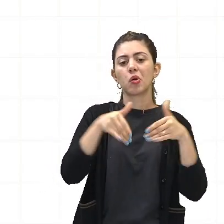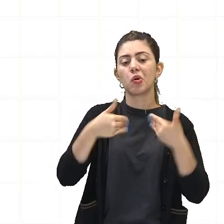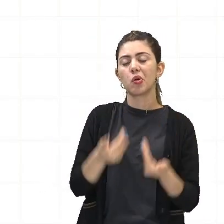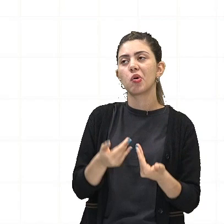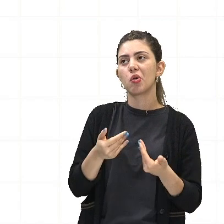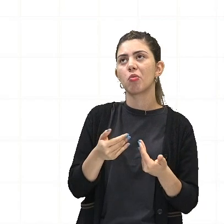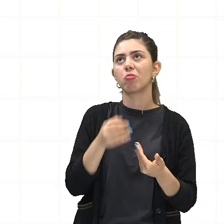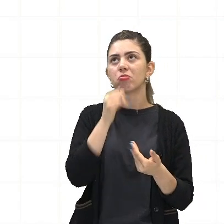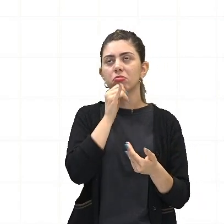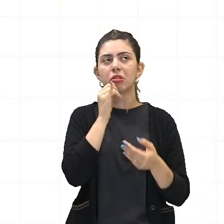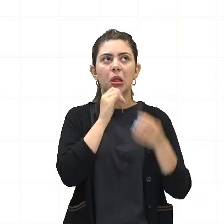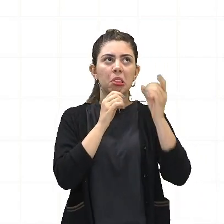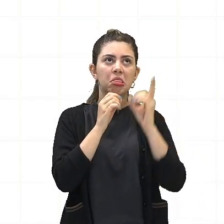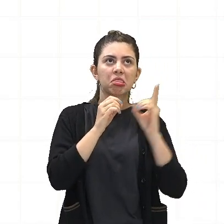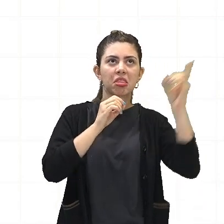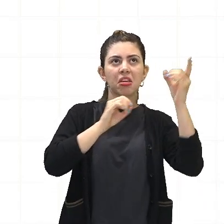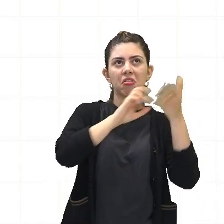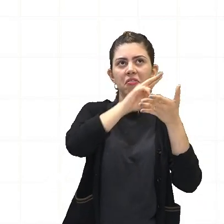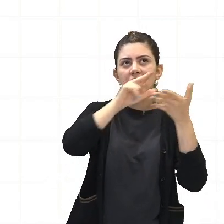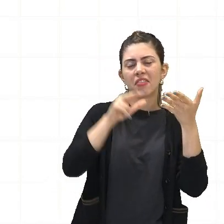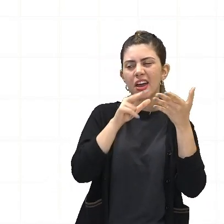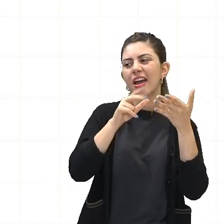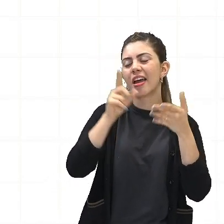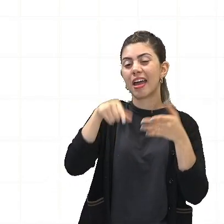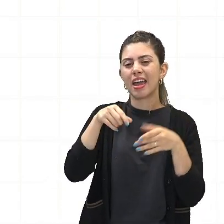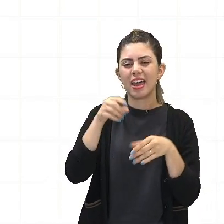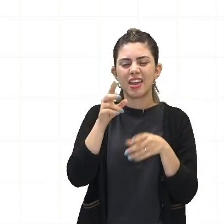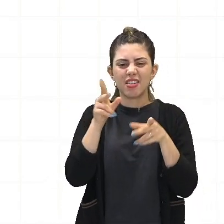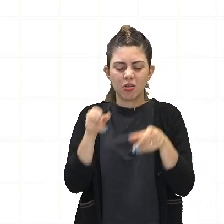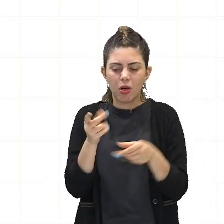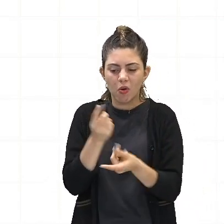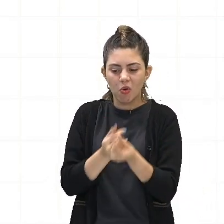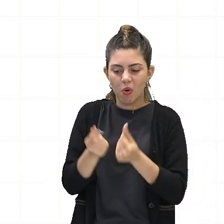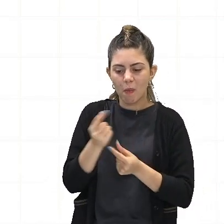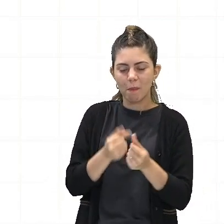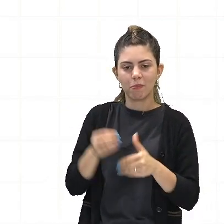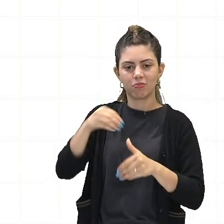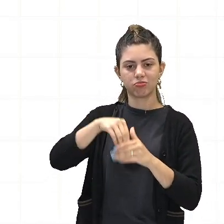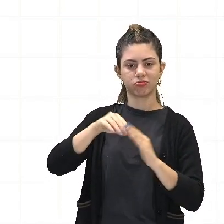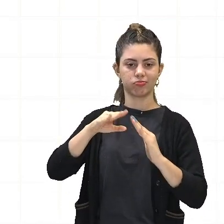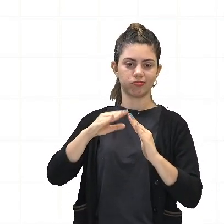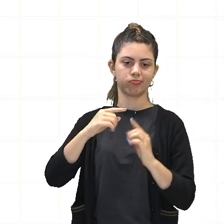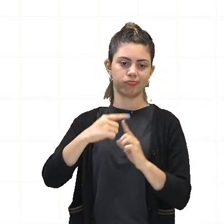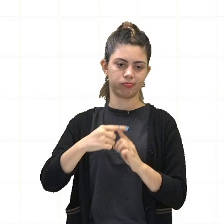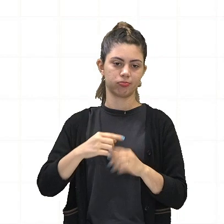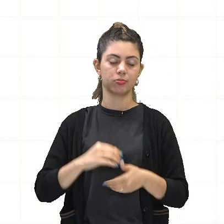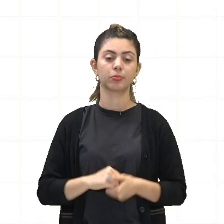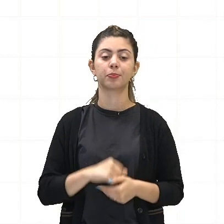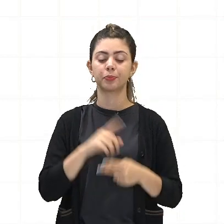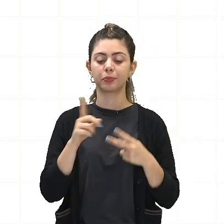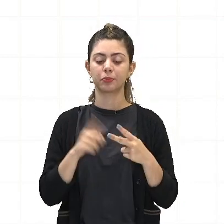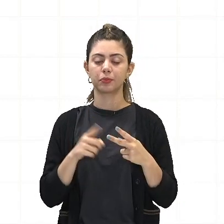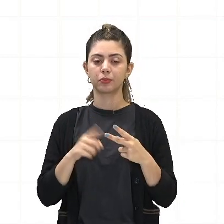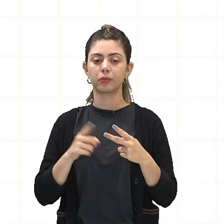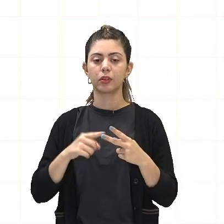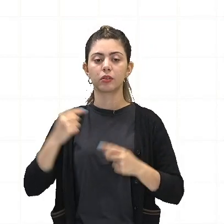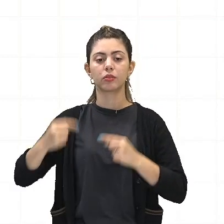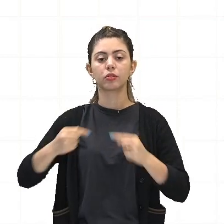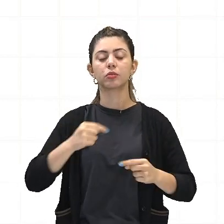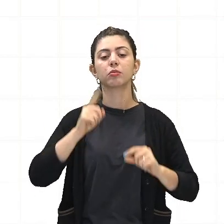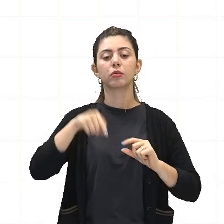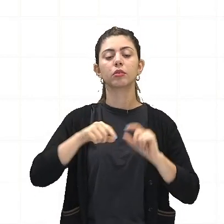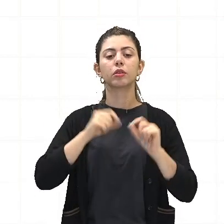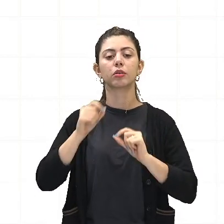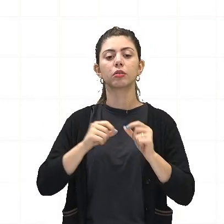que os reformadores estavam levantando? Eles vão criticar a simonia. O que era a